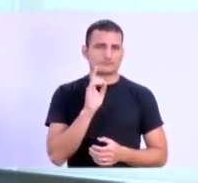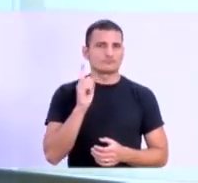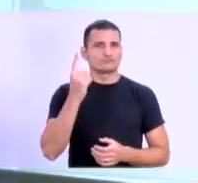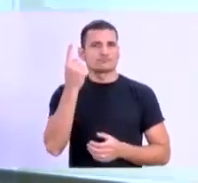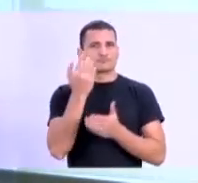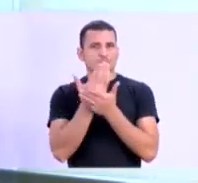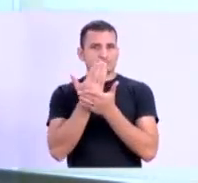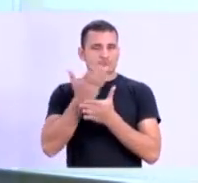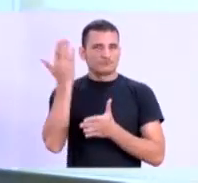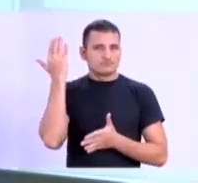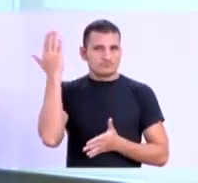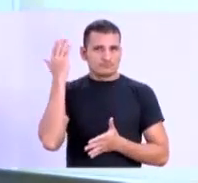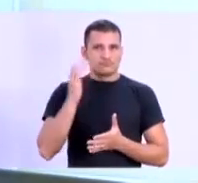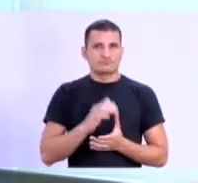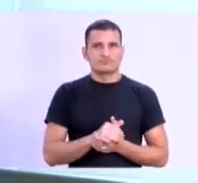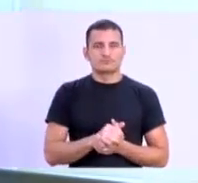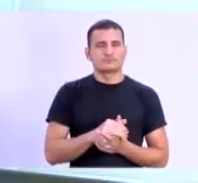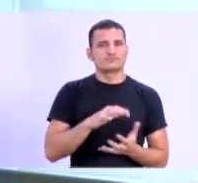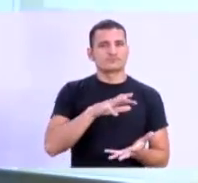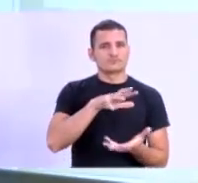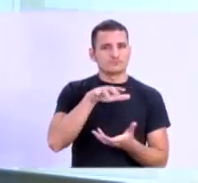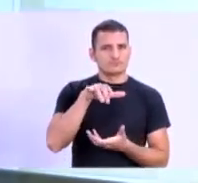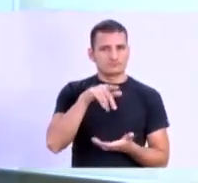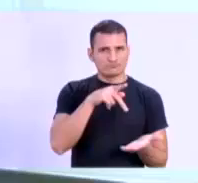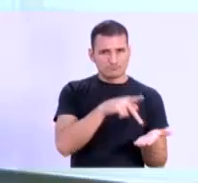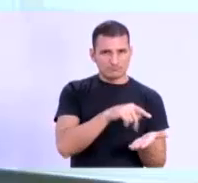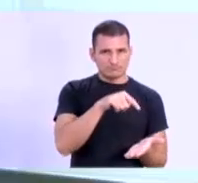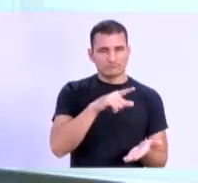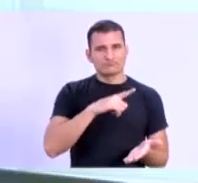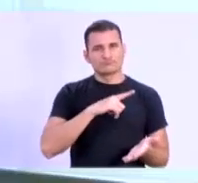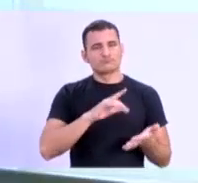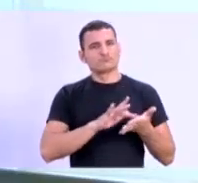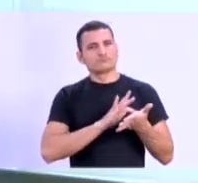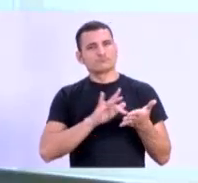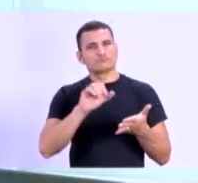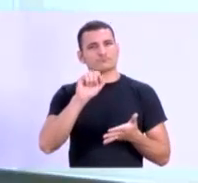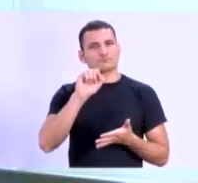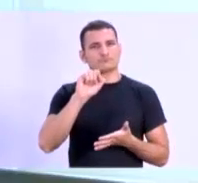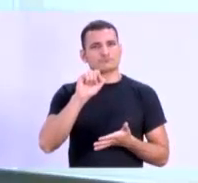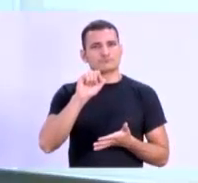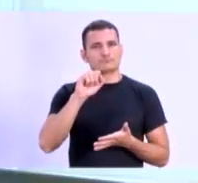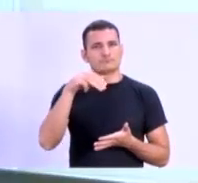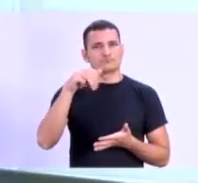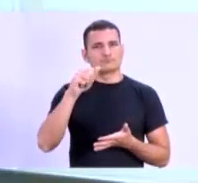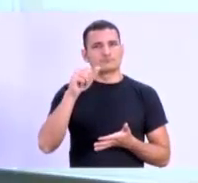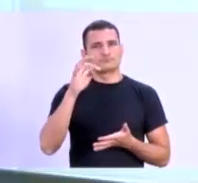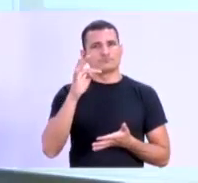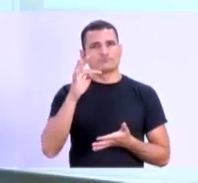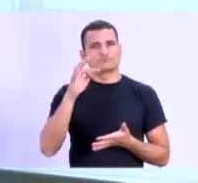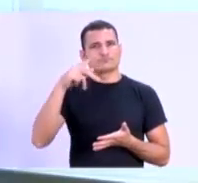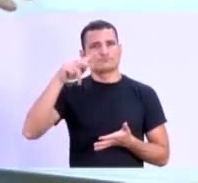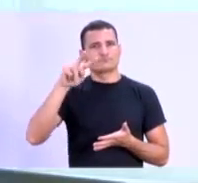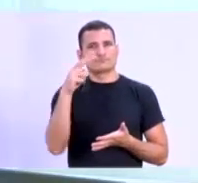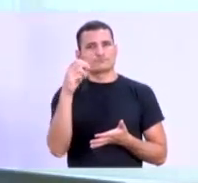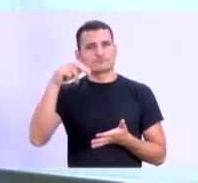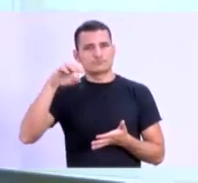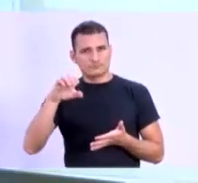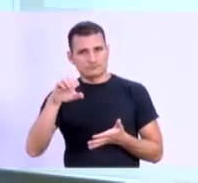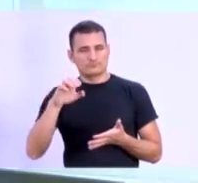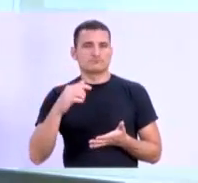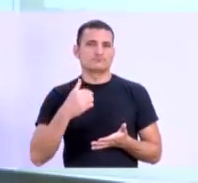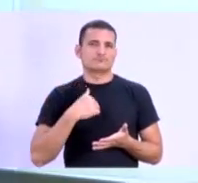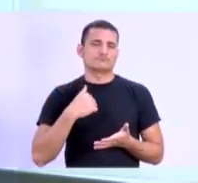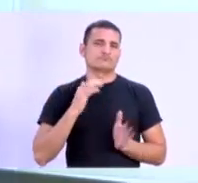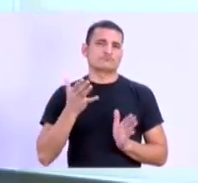né? No mundo existe o smartphone, no mundo real existe o smartphone. Eu já sei o que é o smartphone. Eu, como ser humano, em determinado momento na minha